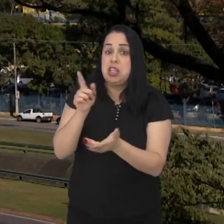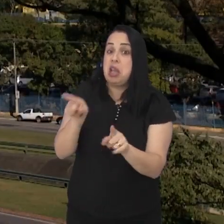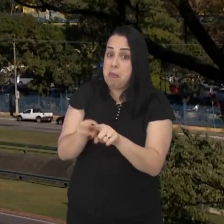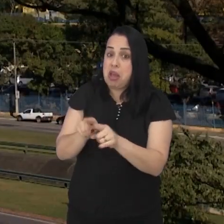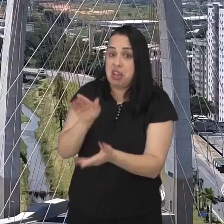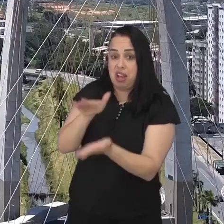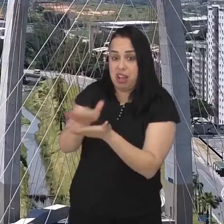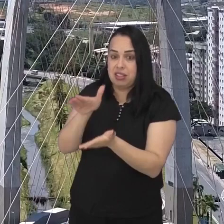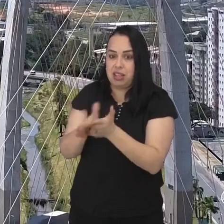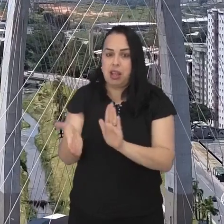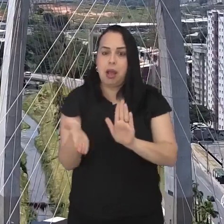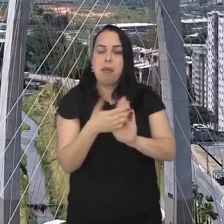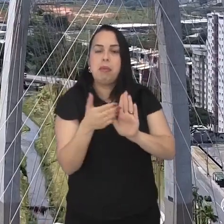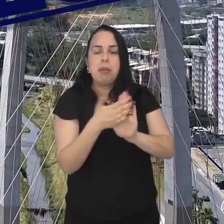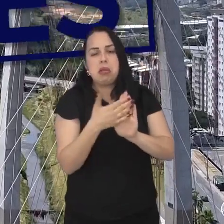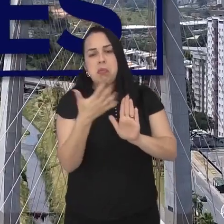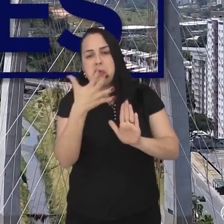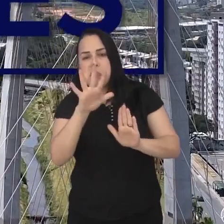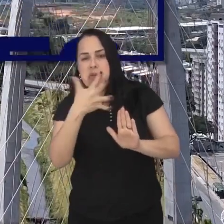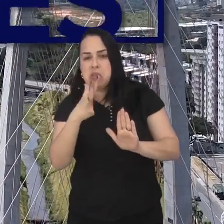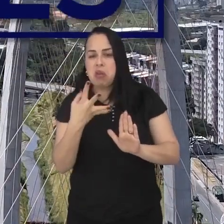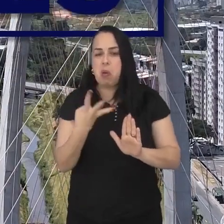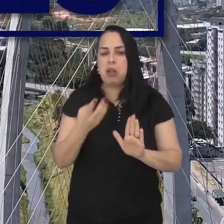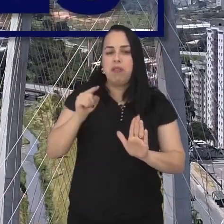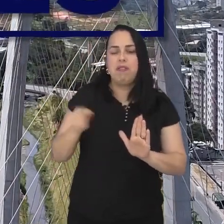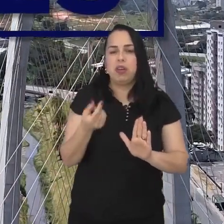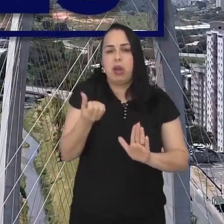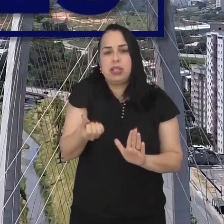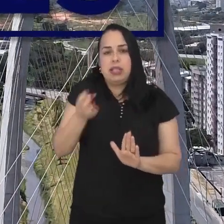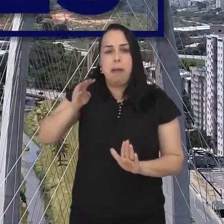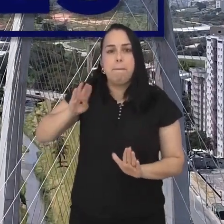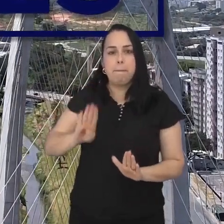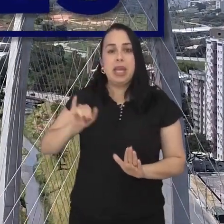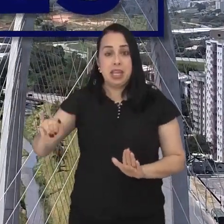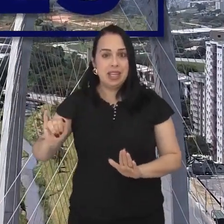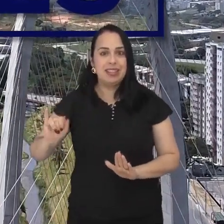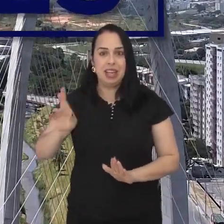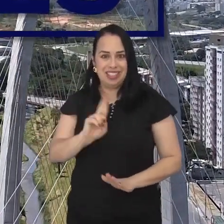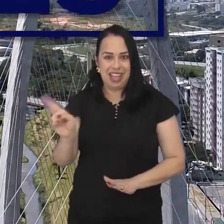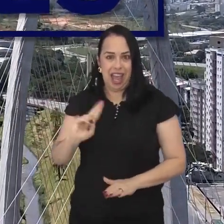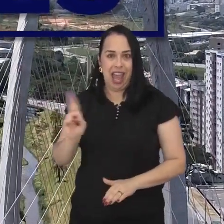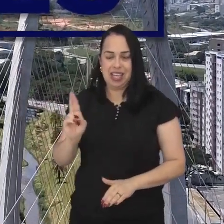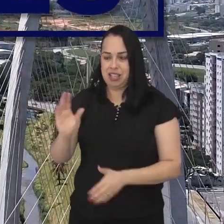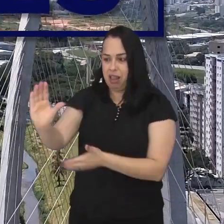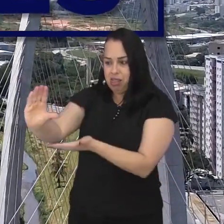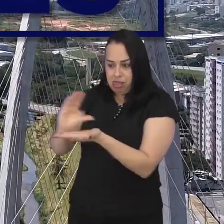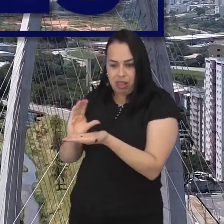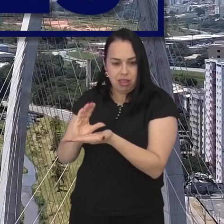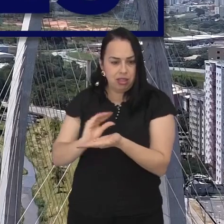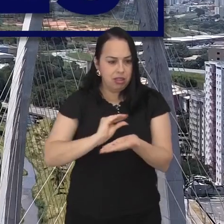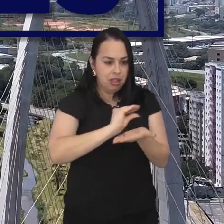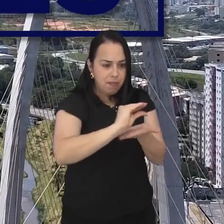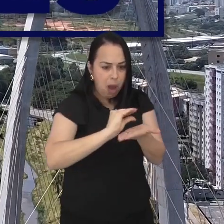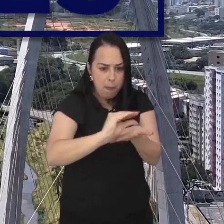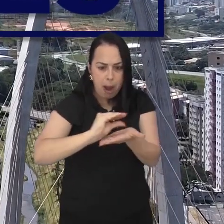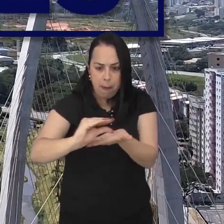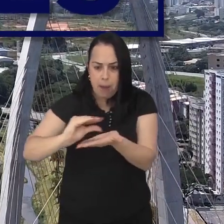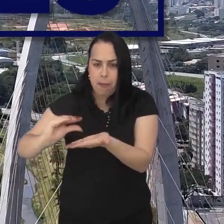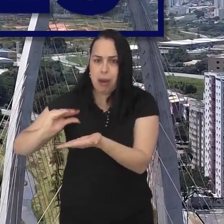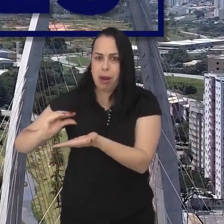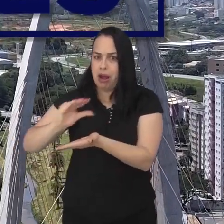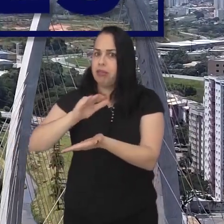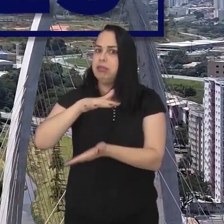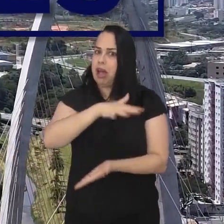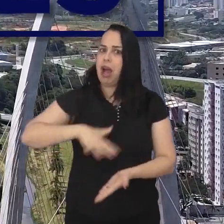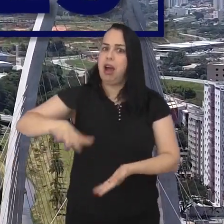e gastos. A proposta prevê uma receita de 4,6 bilhões de reais que serão distribuídos entre todos os